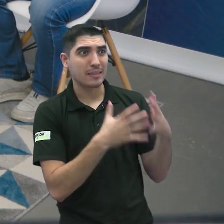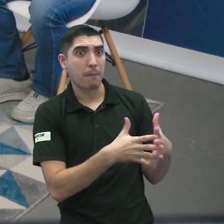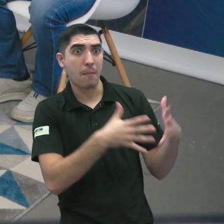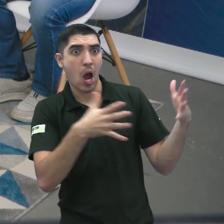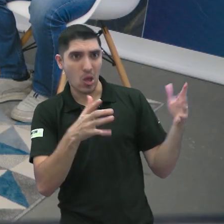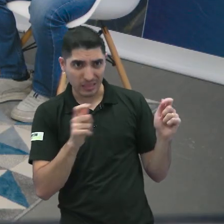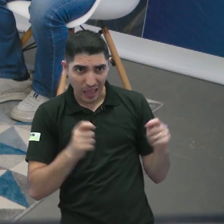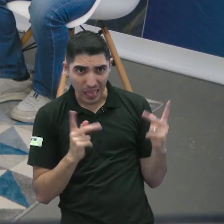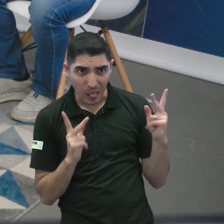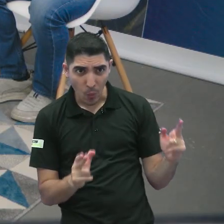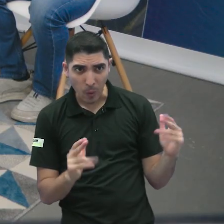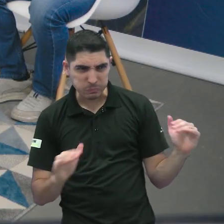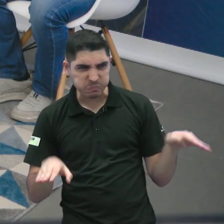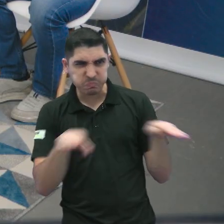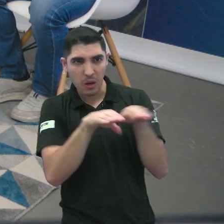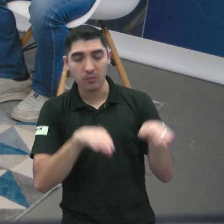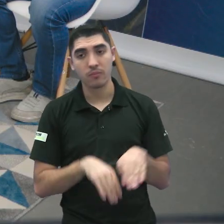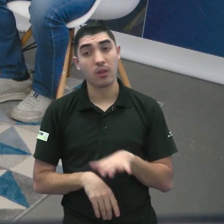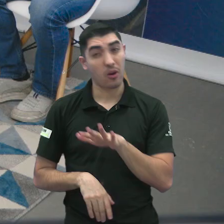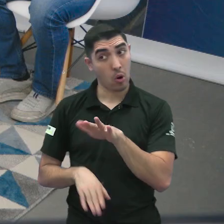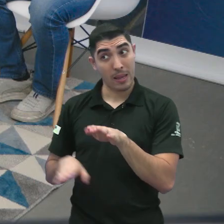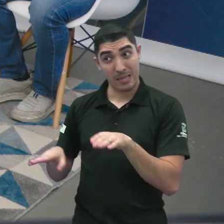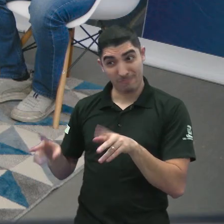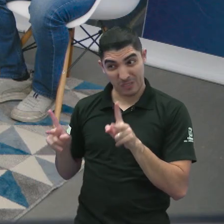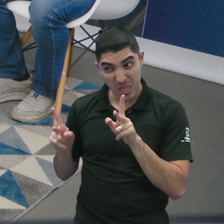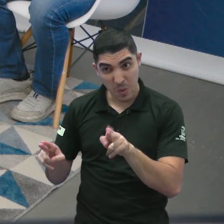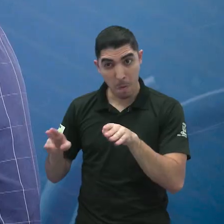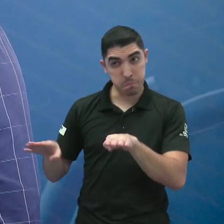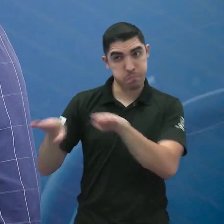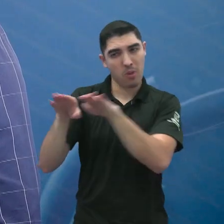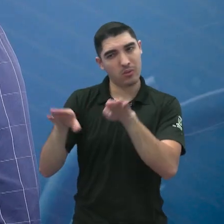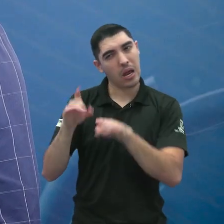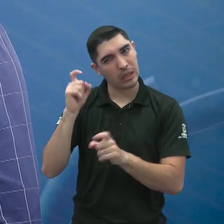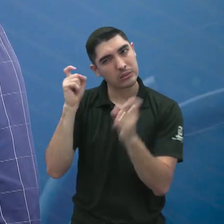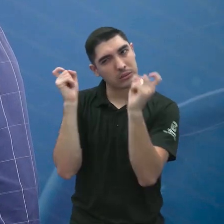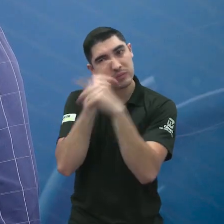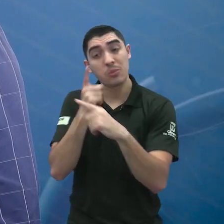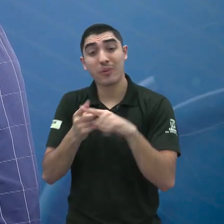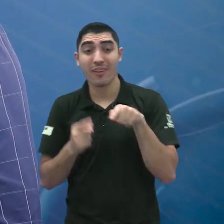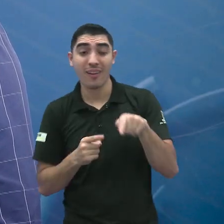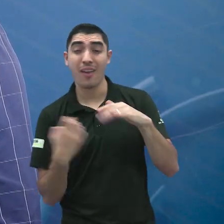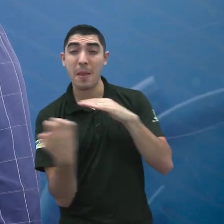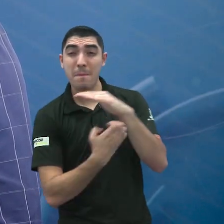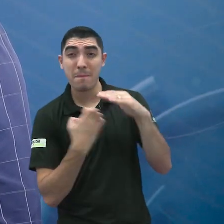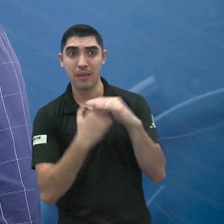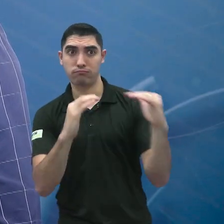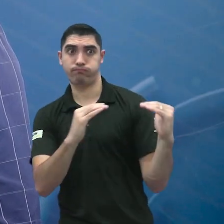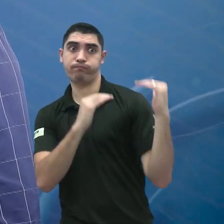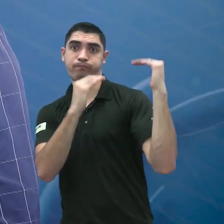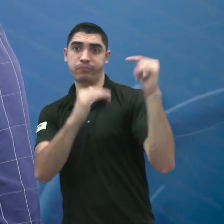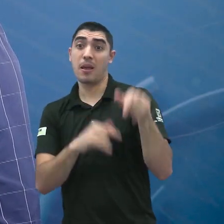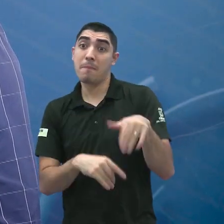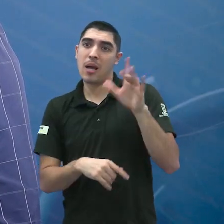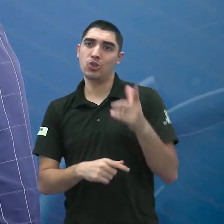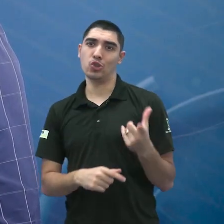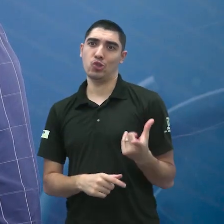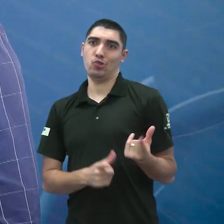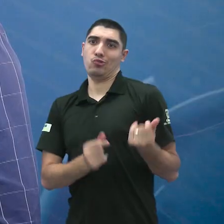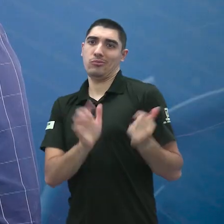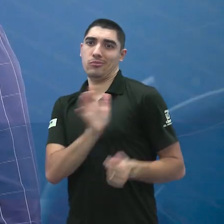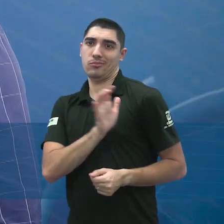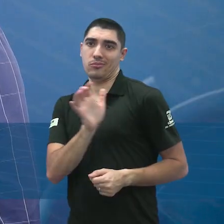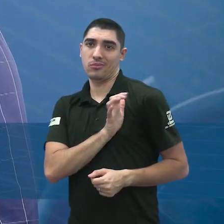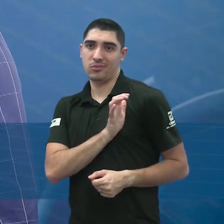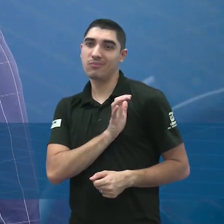internet? De igual para igual é complexo porque eles têm muito capital e conseguem realmente se posicionar. Mas hoje ele